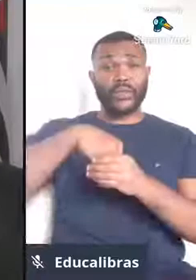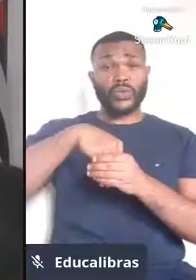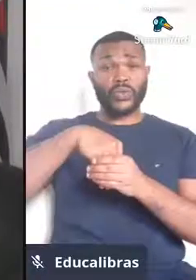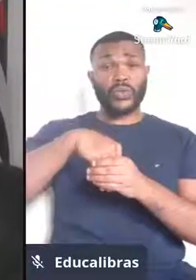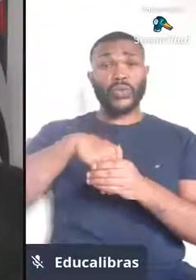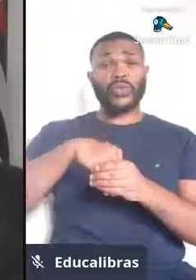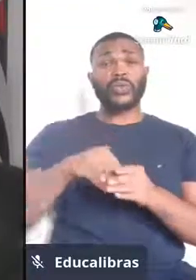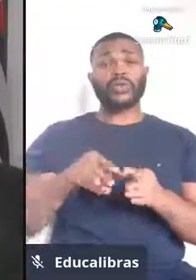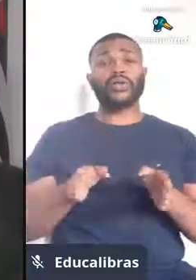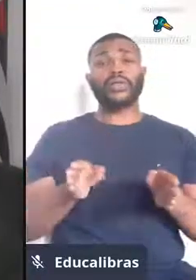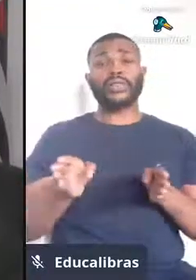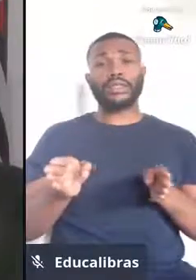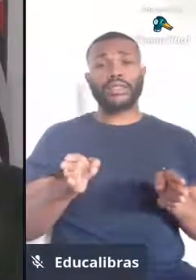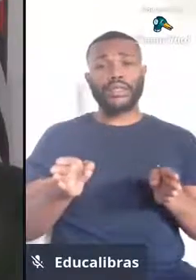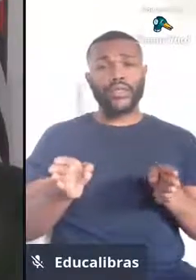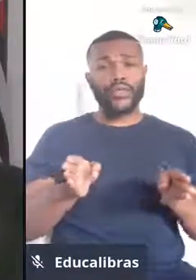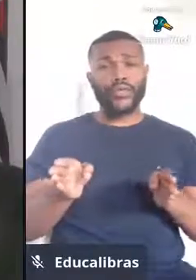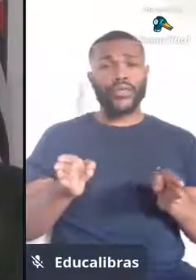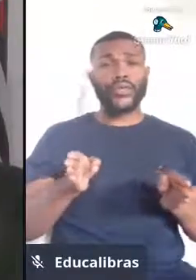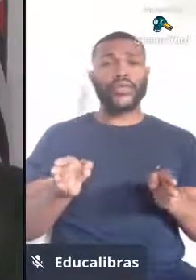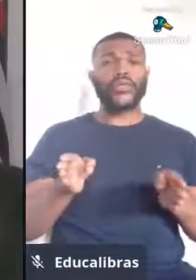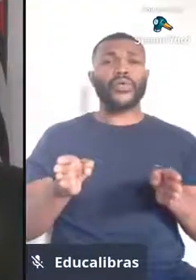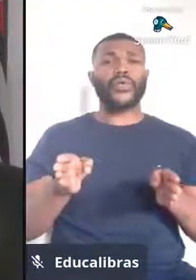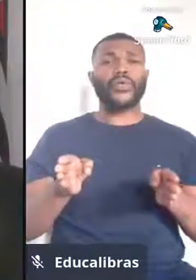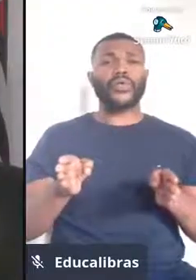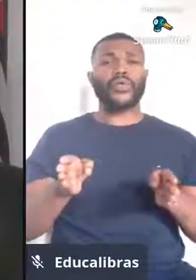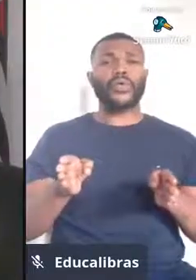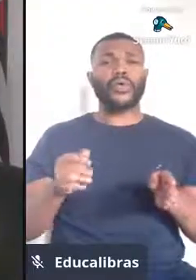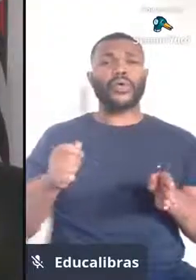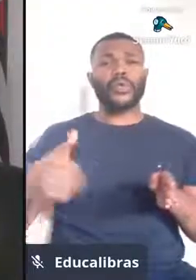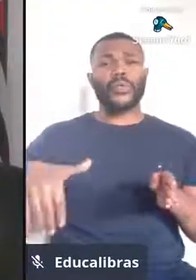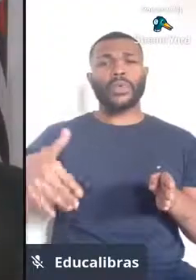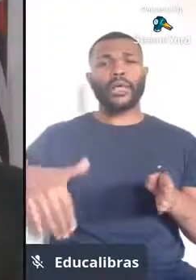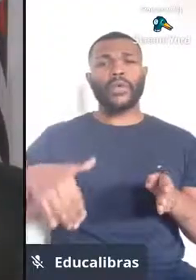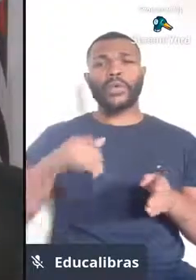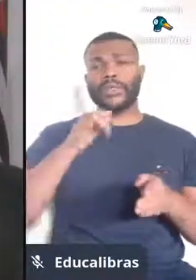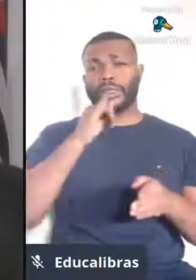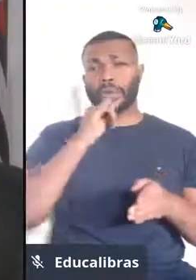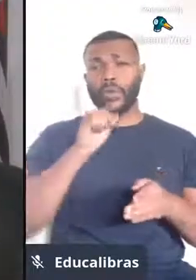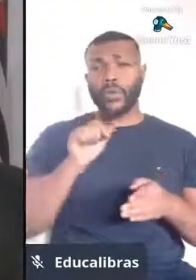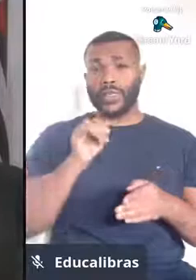caro, ou seja, onde